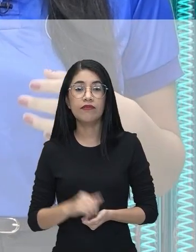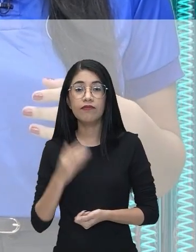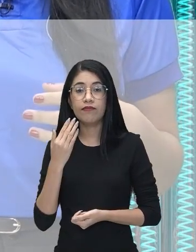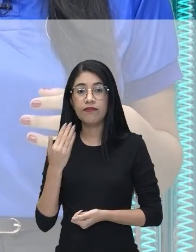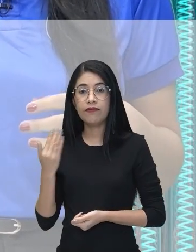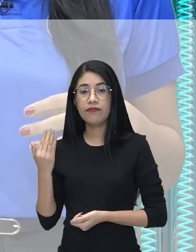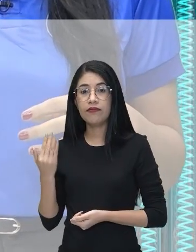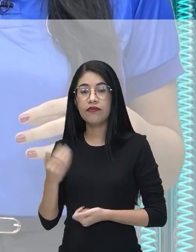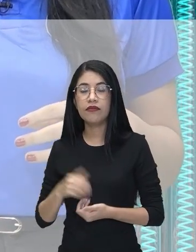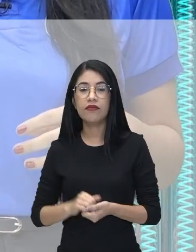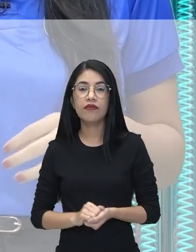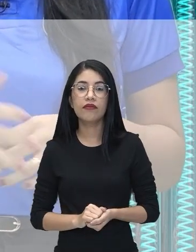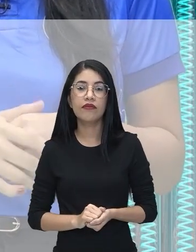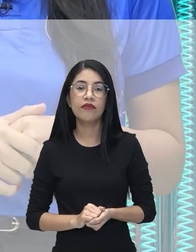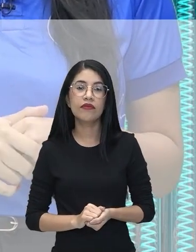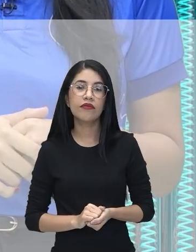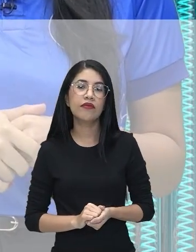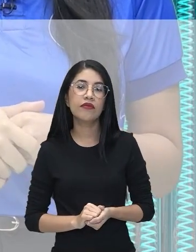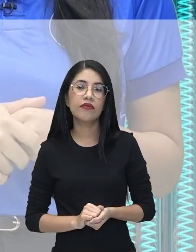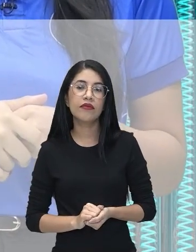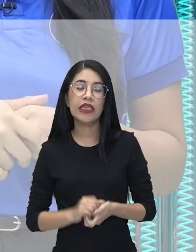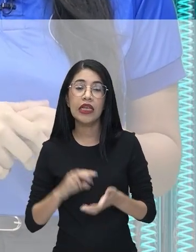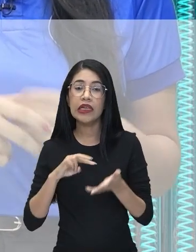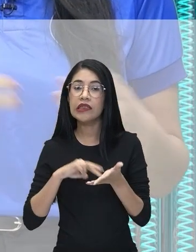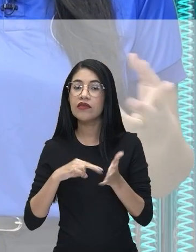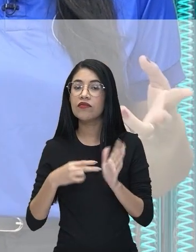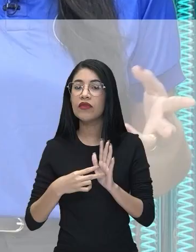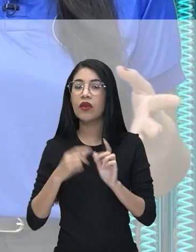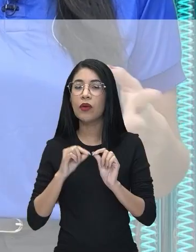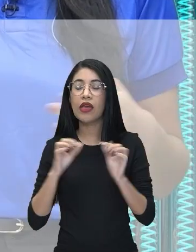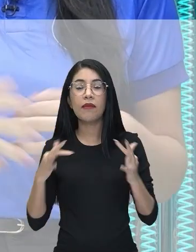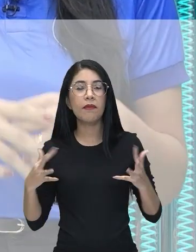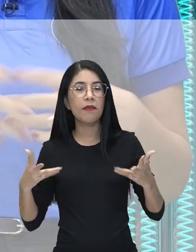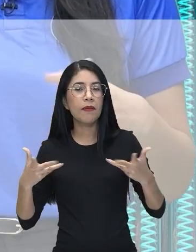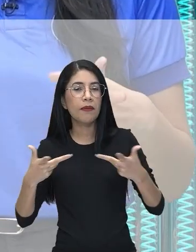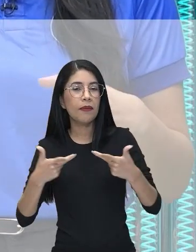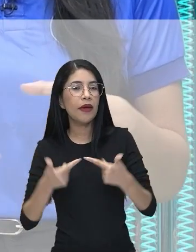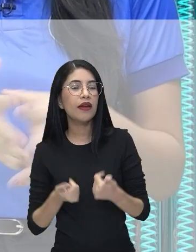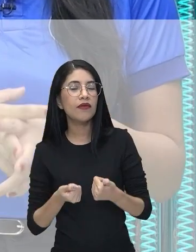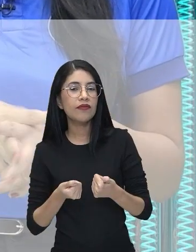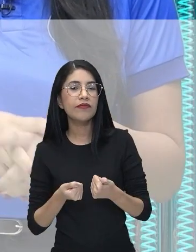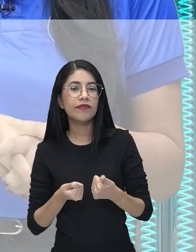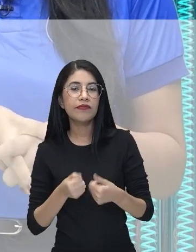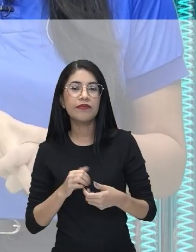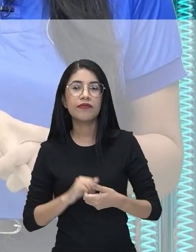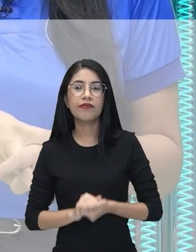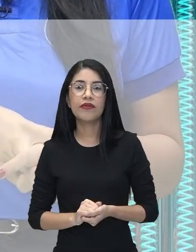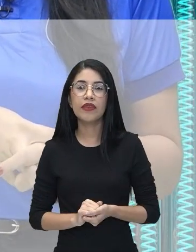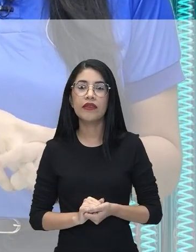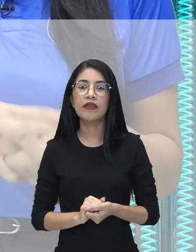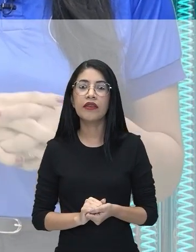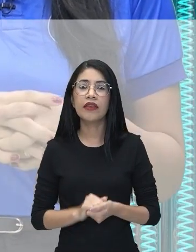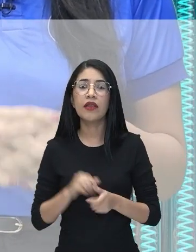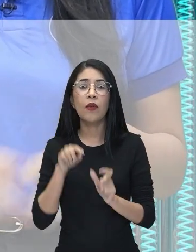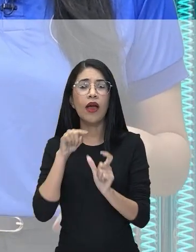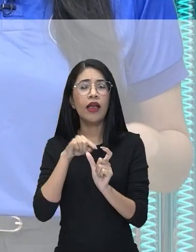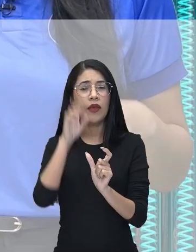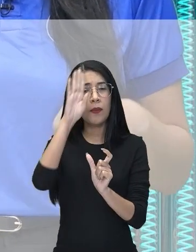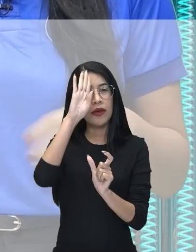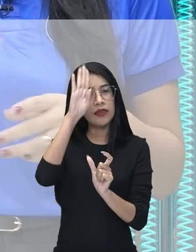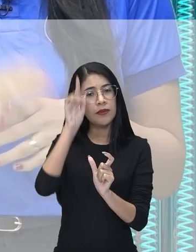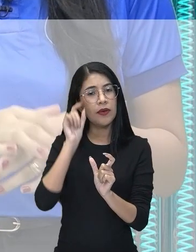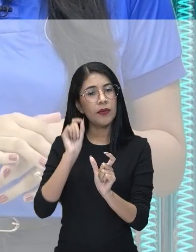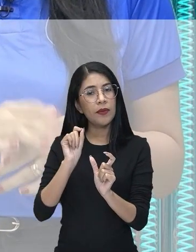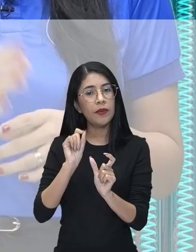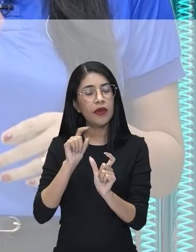Wonderful, wonderful, que é maravilhoso, né? Maravilhoso. Qual é a raiz dessa palavra aí?